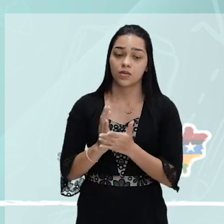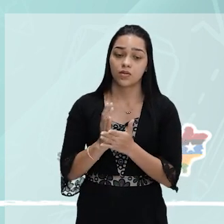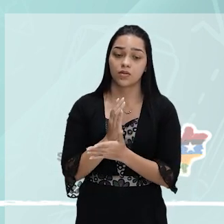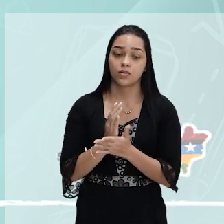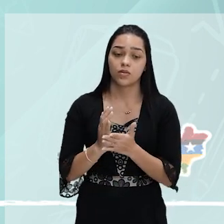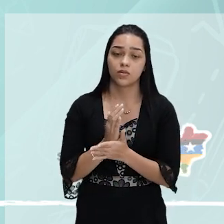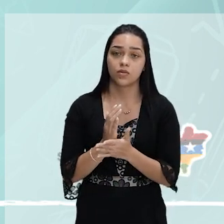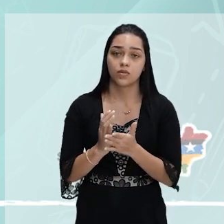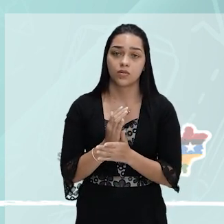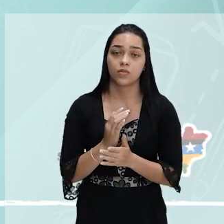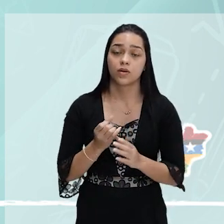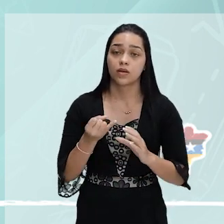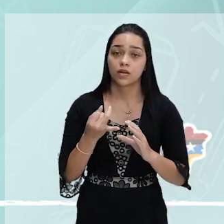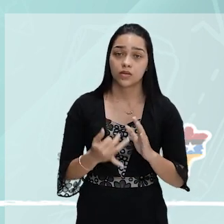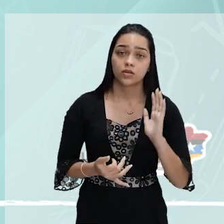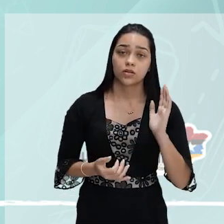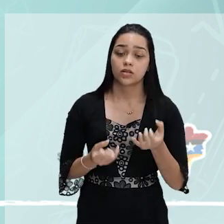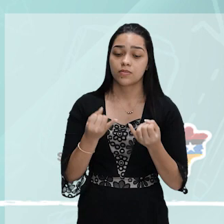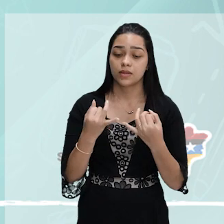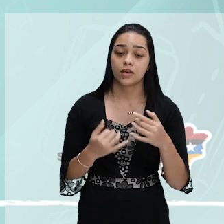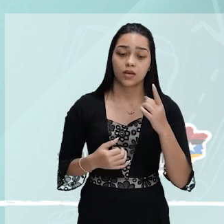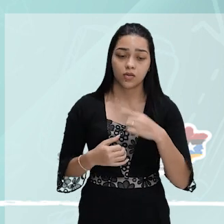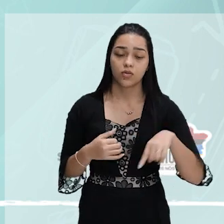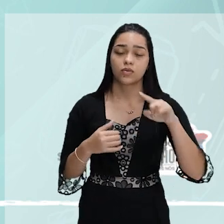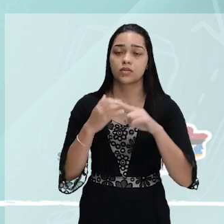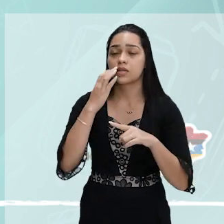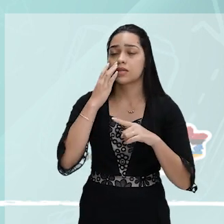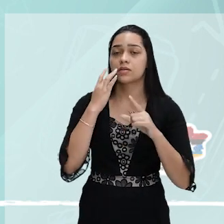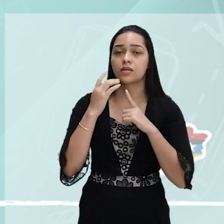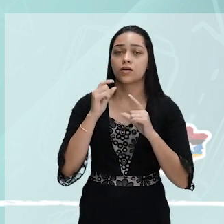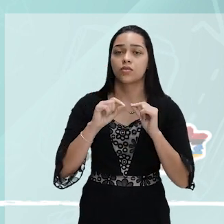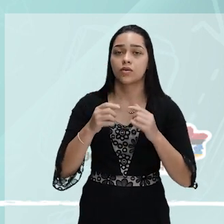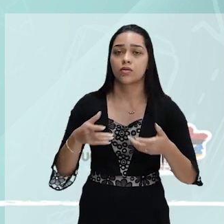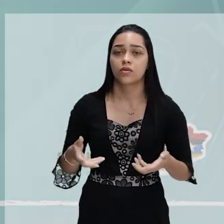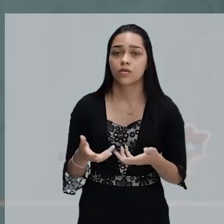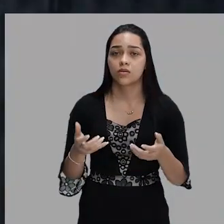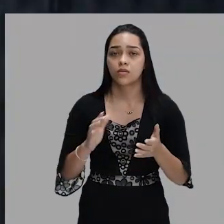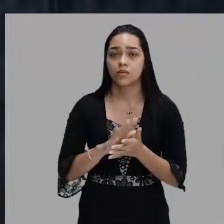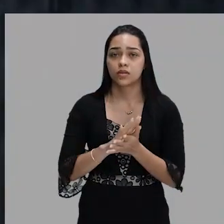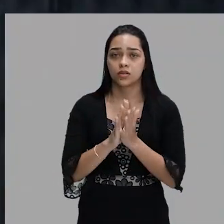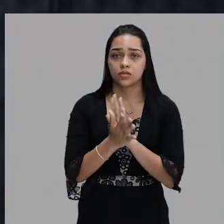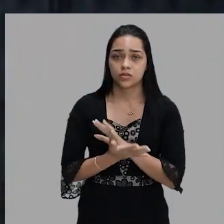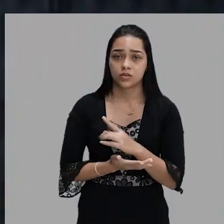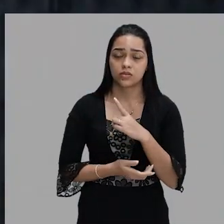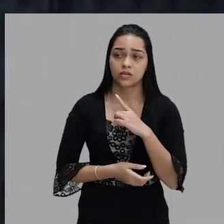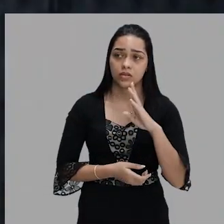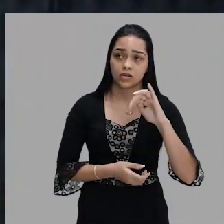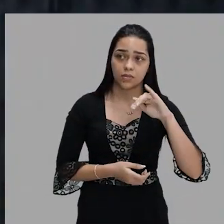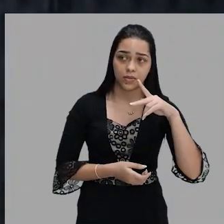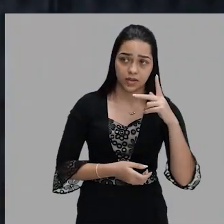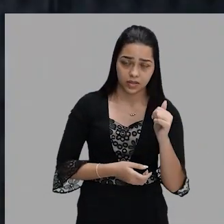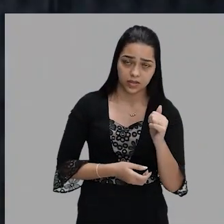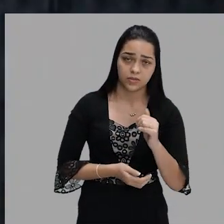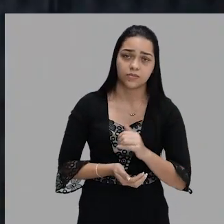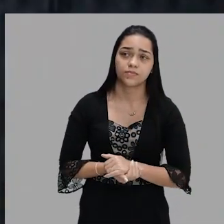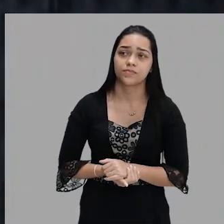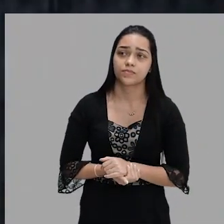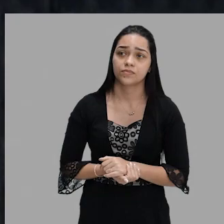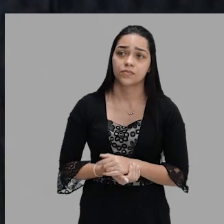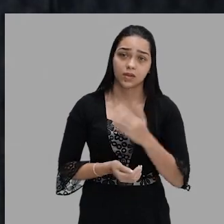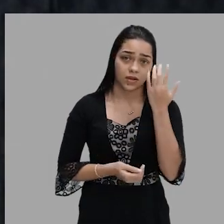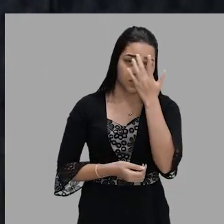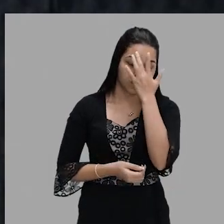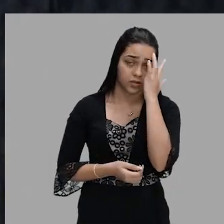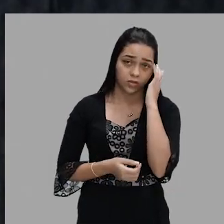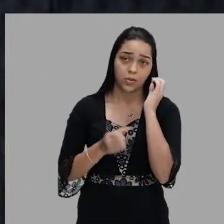principal característica foi o que eu acabei de comentar com vocês. Ela promove uma destruição dessa bainha de mielina. O